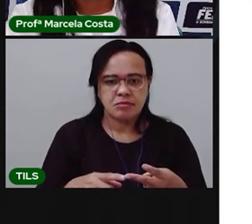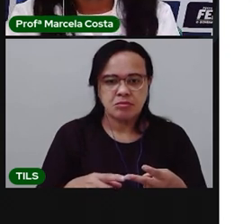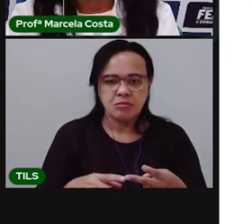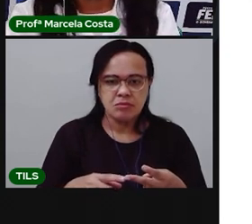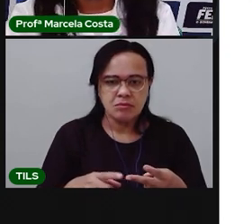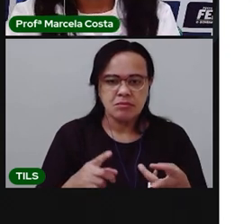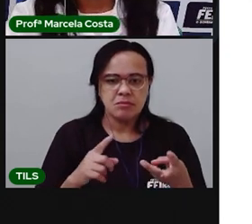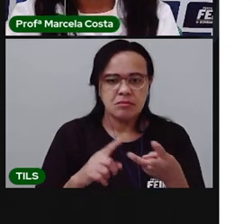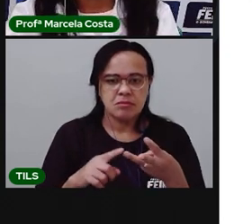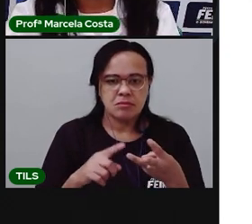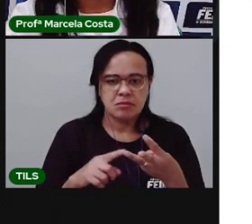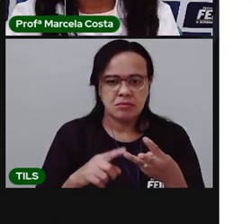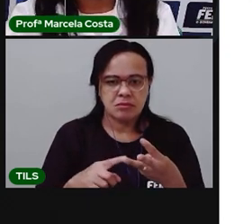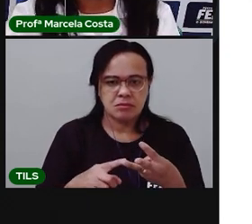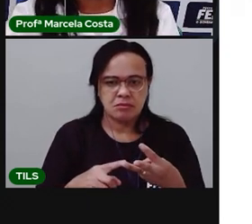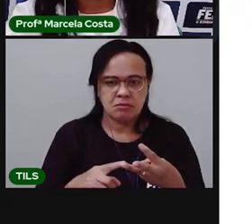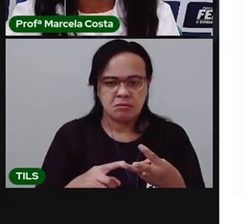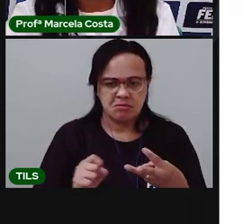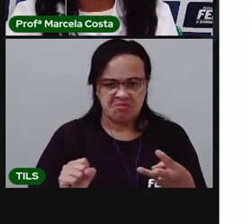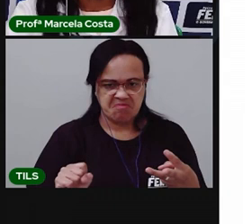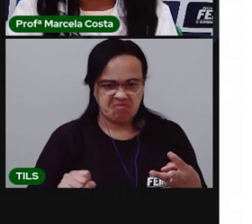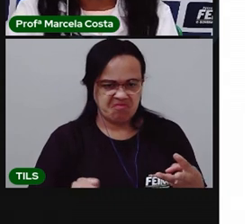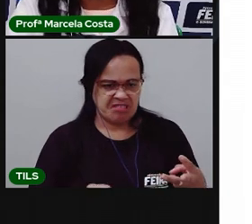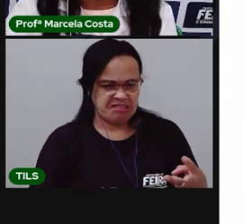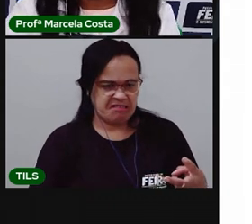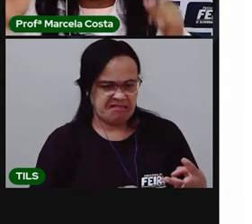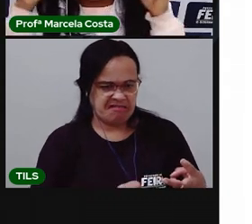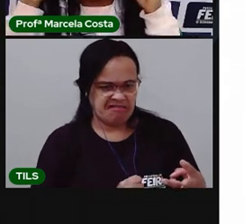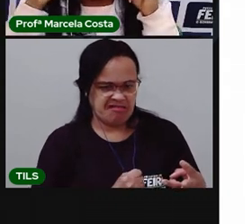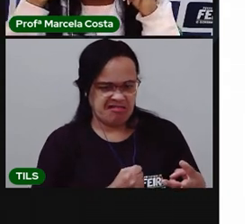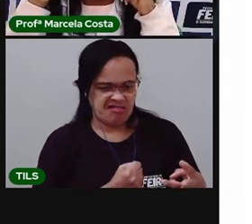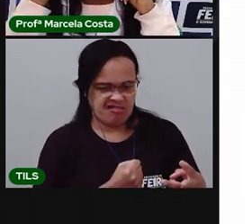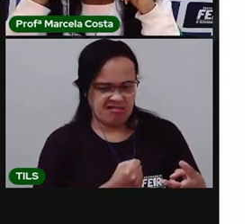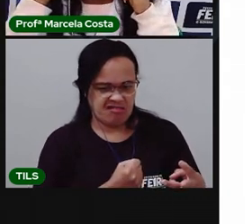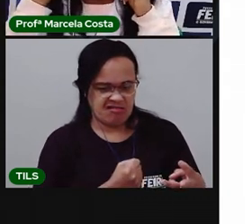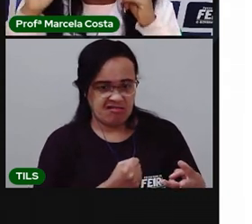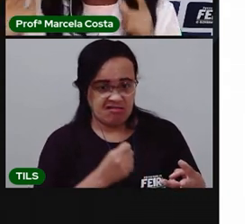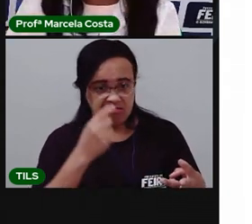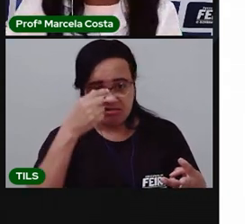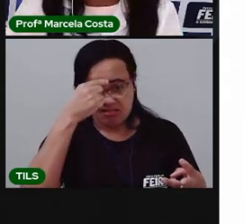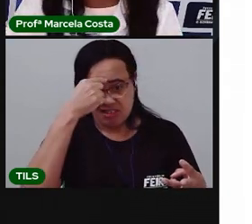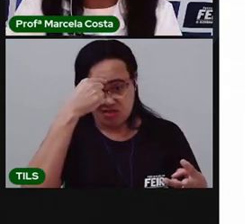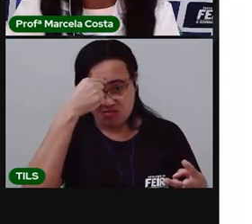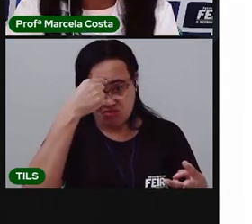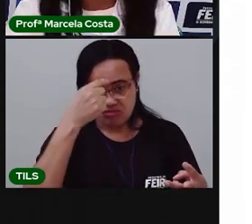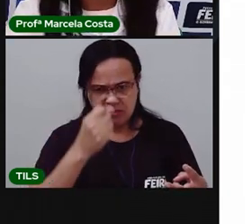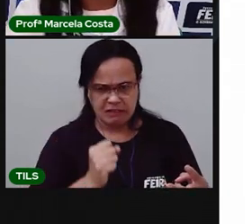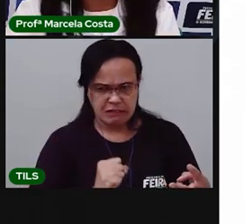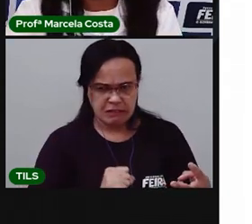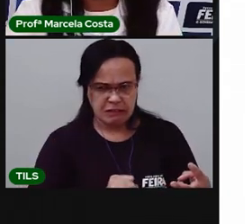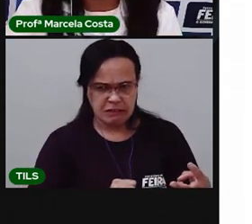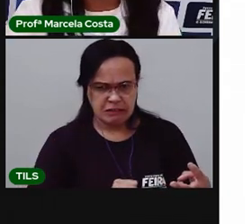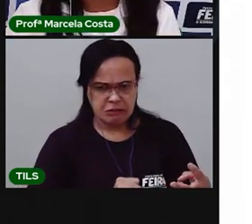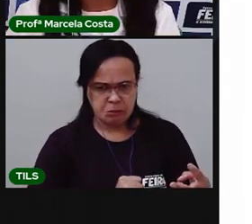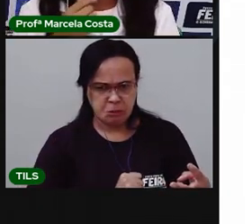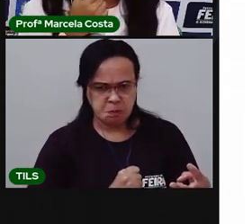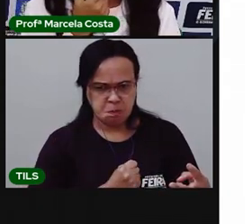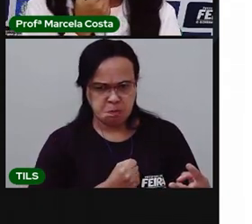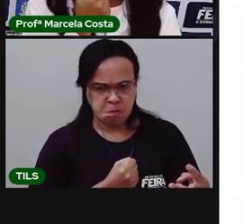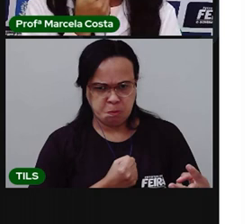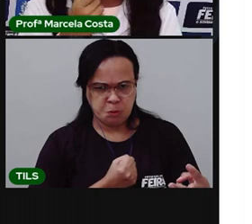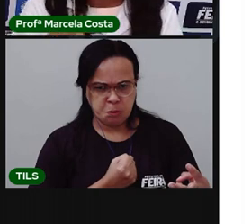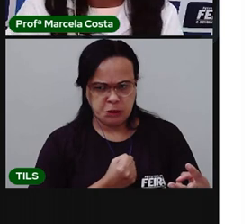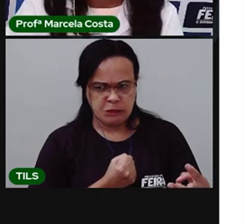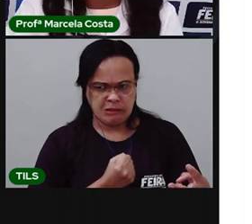Tristeza. E essa segunda carinha com as sobrancelhas arqueadas, né? A boca fechada assim,